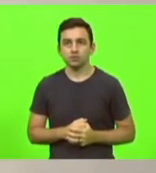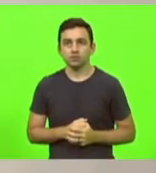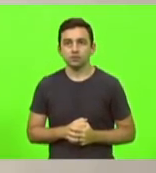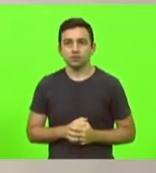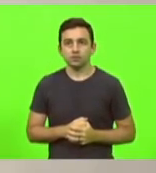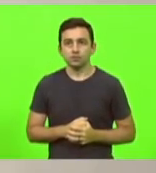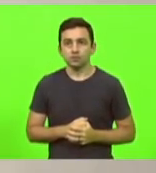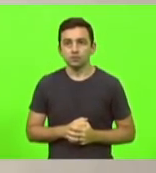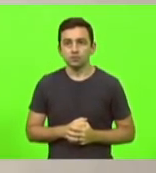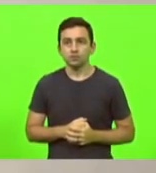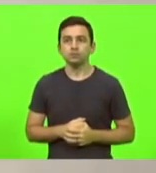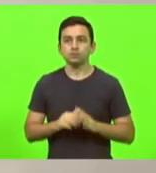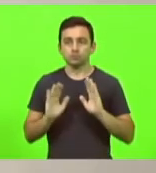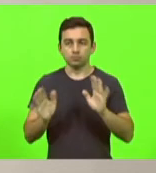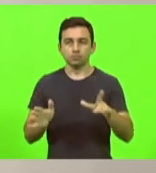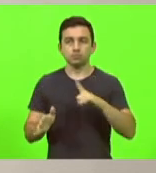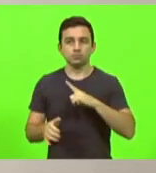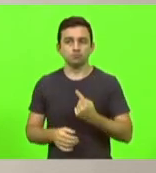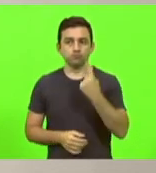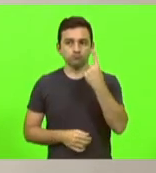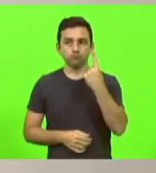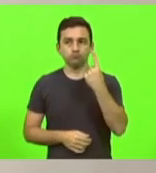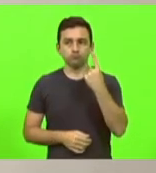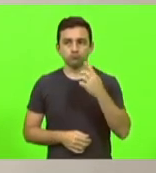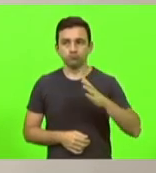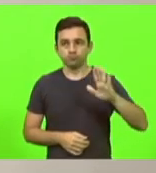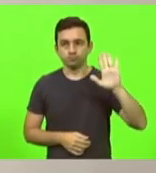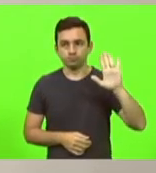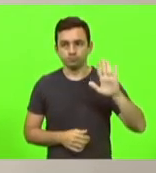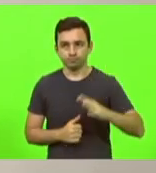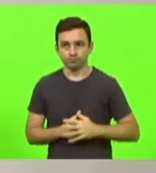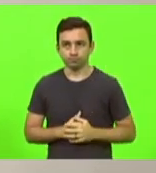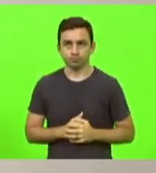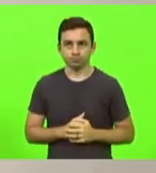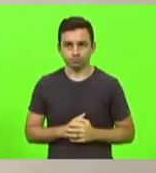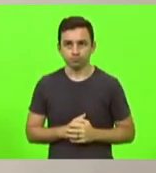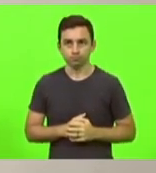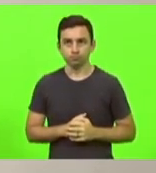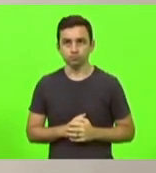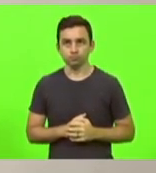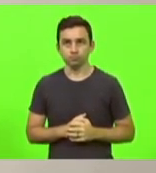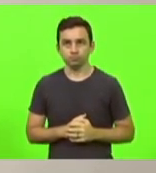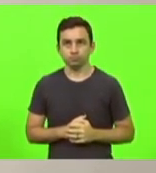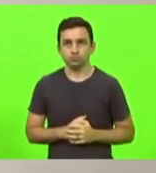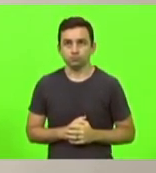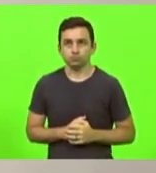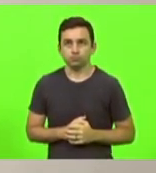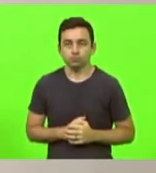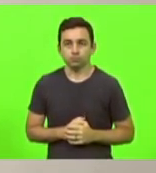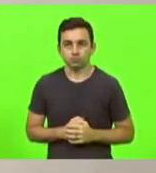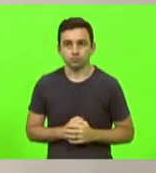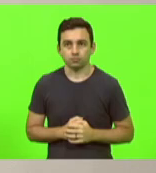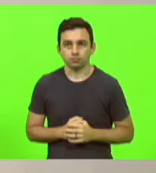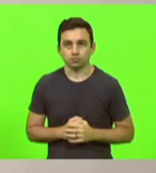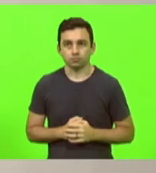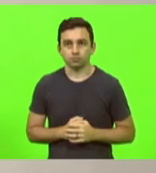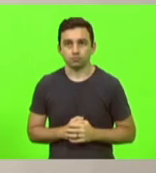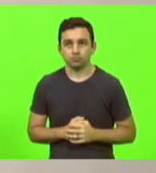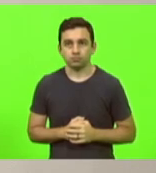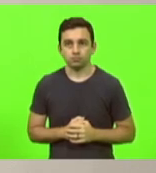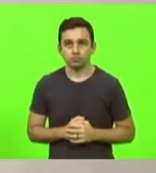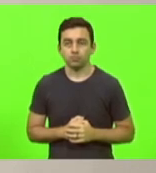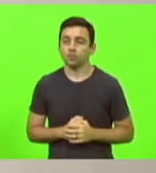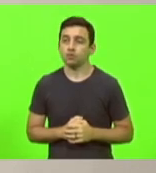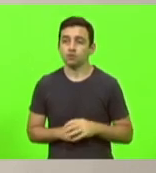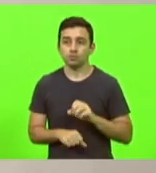Muito bem, já temos um candidato, deputado Sopelsa, que ora é feito o registro pelo deputado Marcos Vieira. Nós vamos